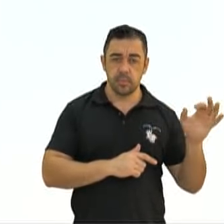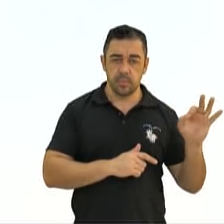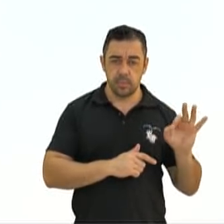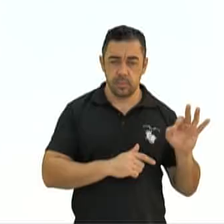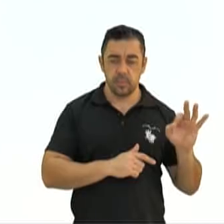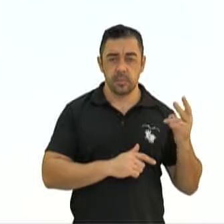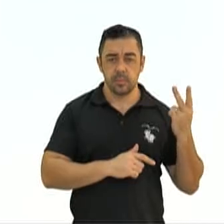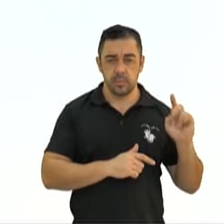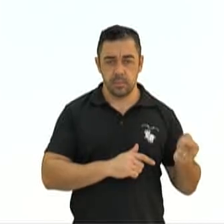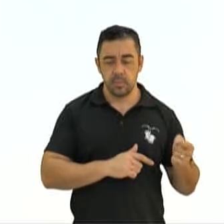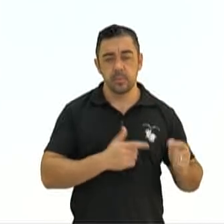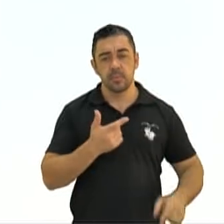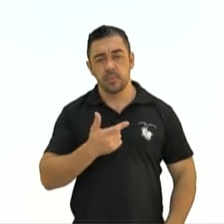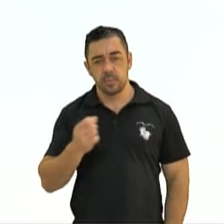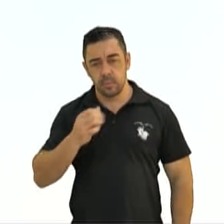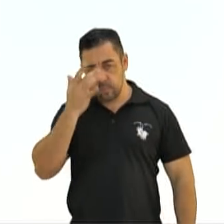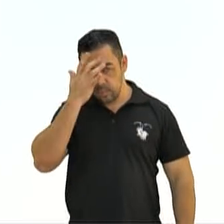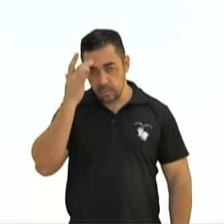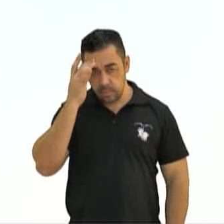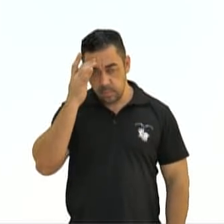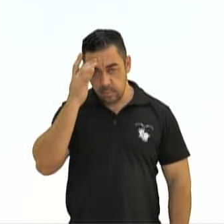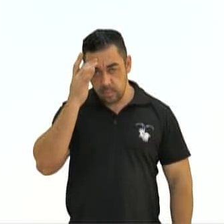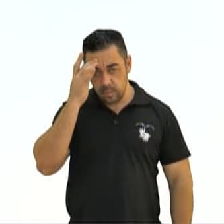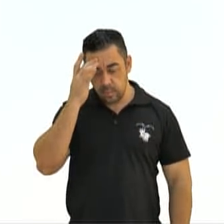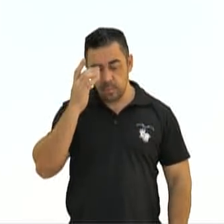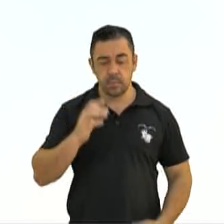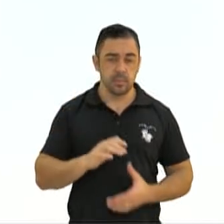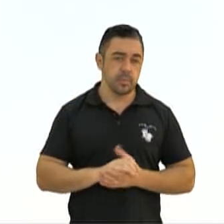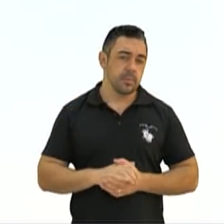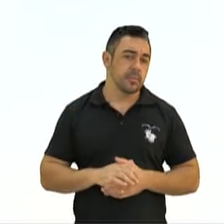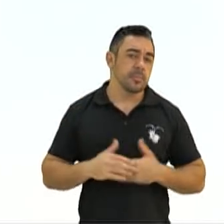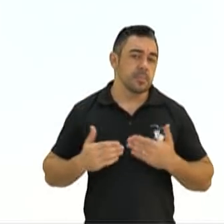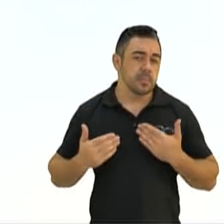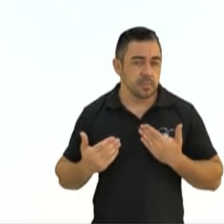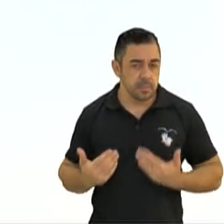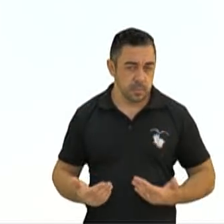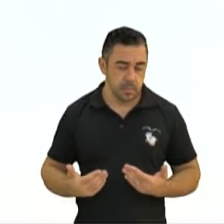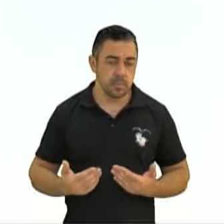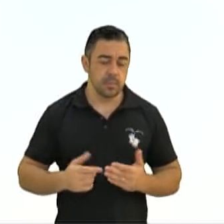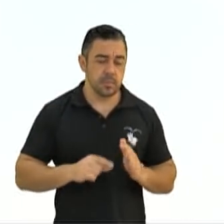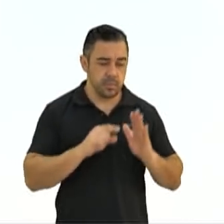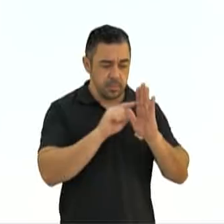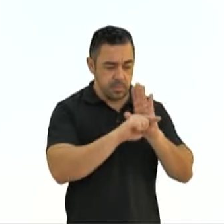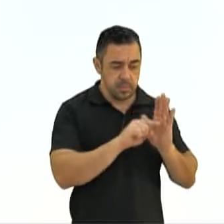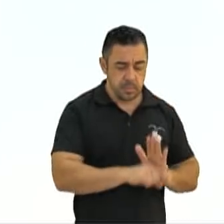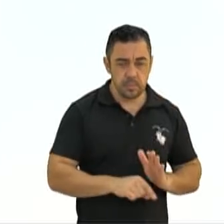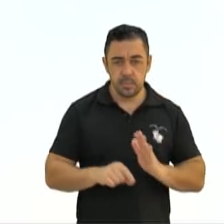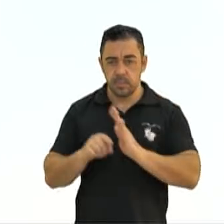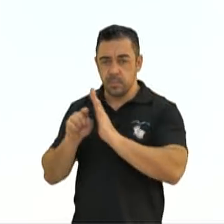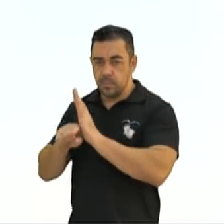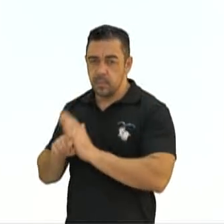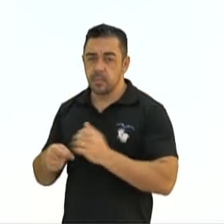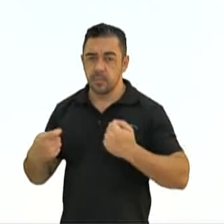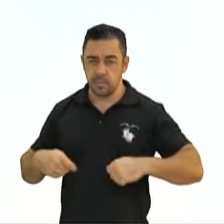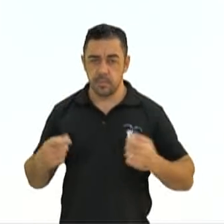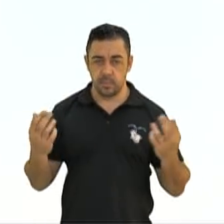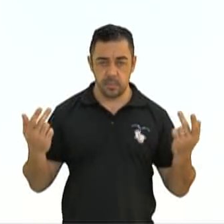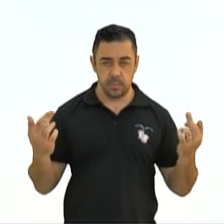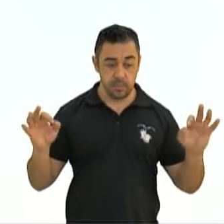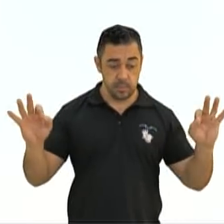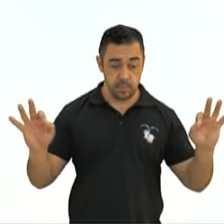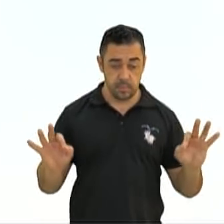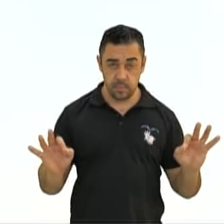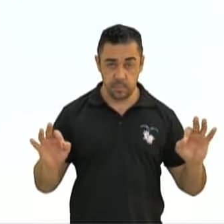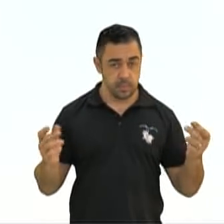mil, 20 moradores. Então, a entrevista, a amostra, ela tem que ser